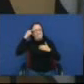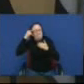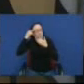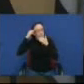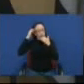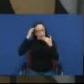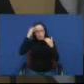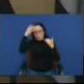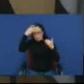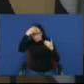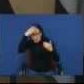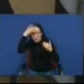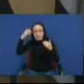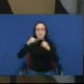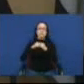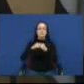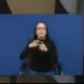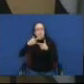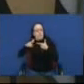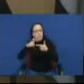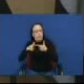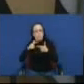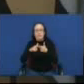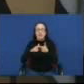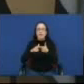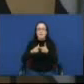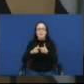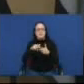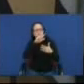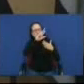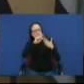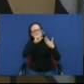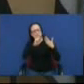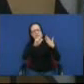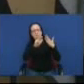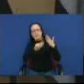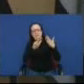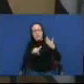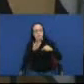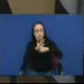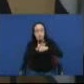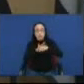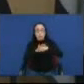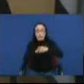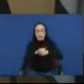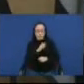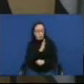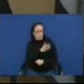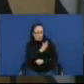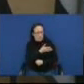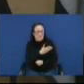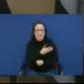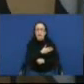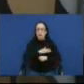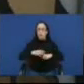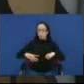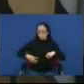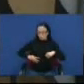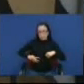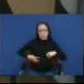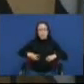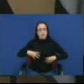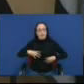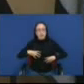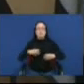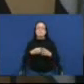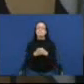apresentando microcefalia, ela pode estar apresentando dismorfismos, problemas aí de coração, problemas de rins. E o